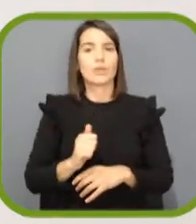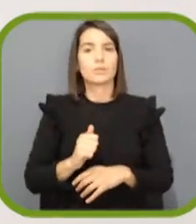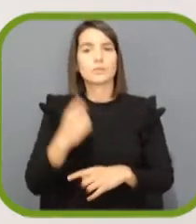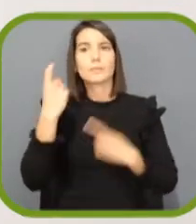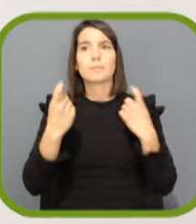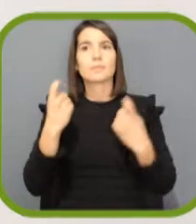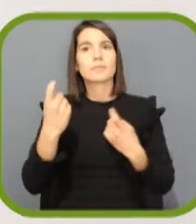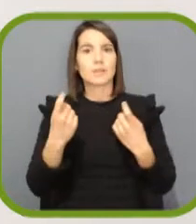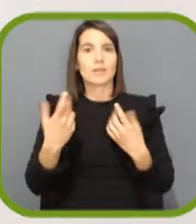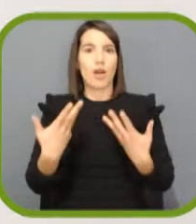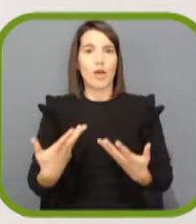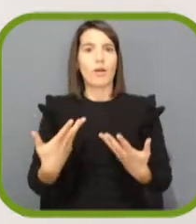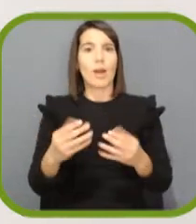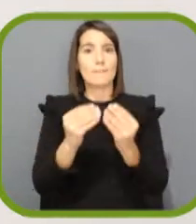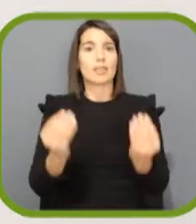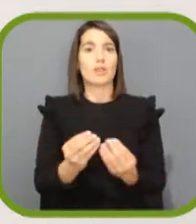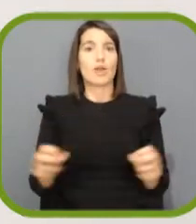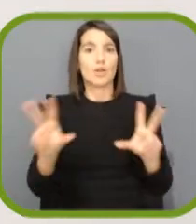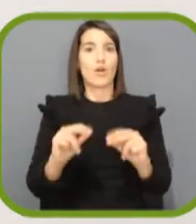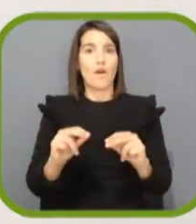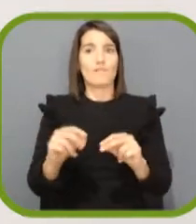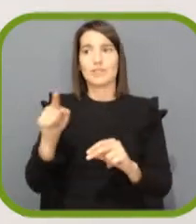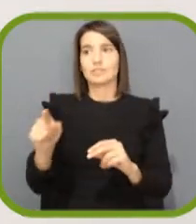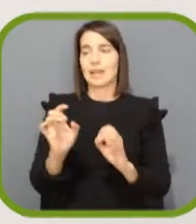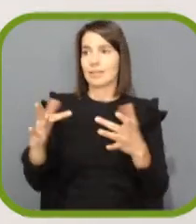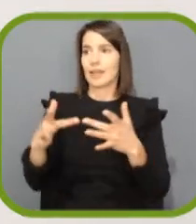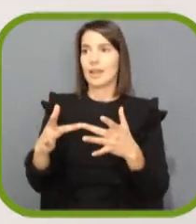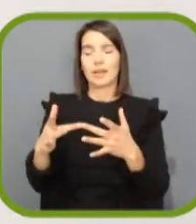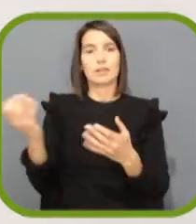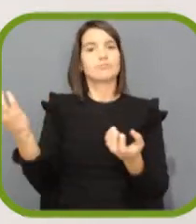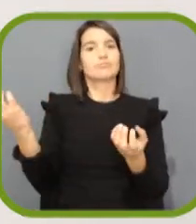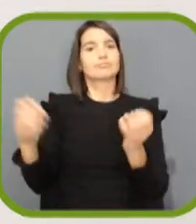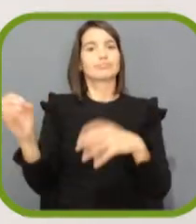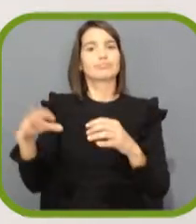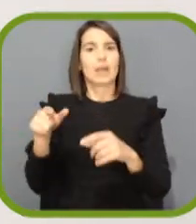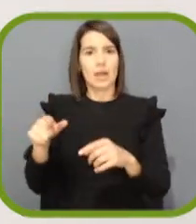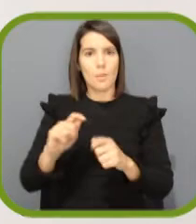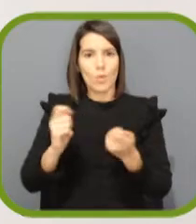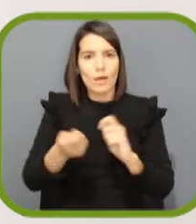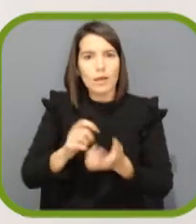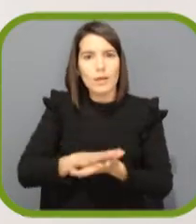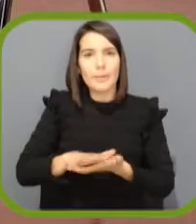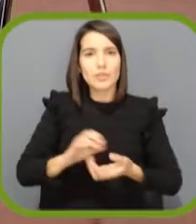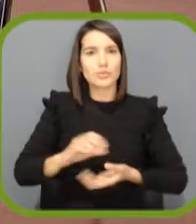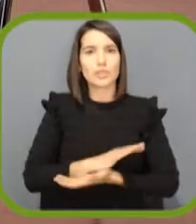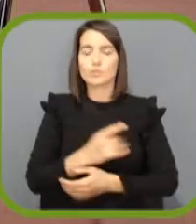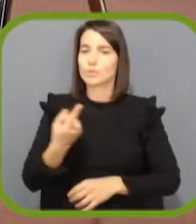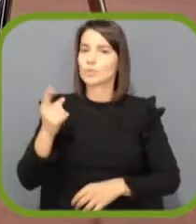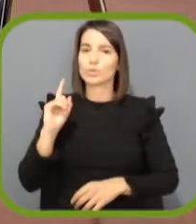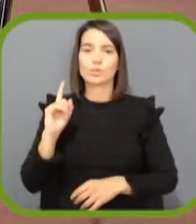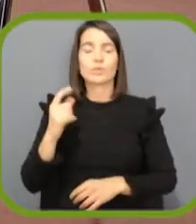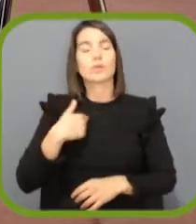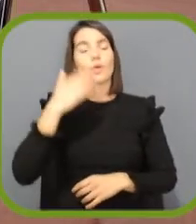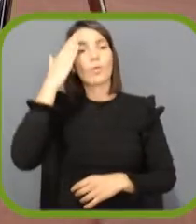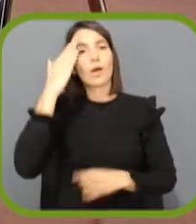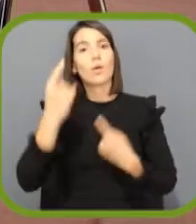podemos pensar que com estas novas plataformas estamos a mudar as próprias raízes do jornalismo. Eu acho